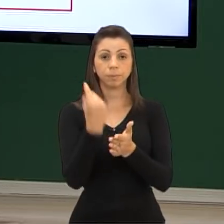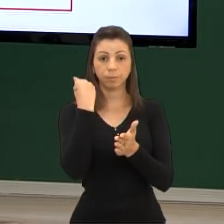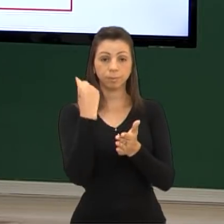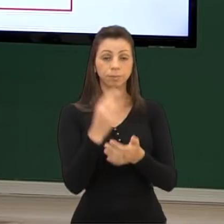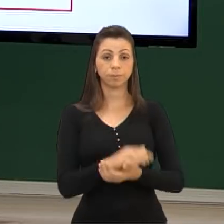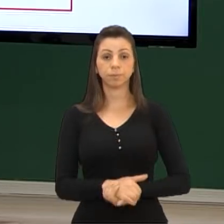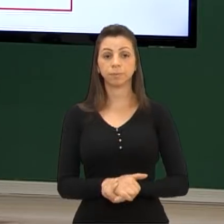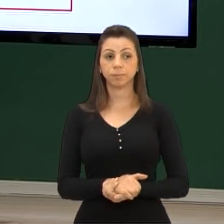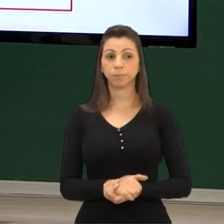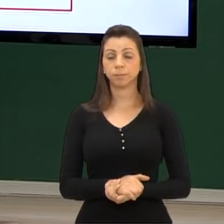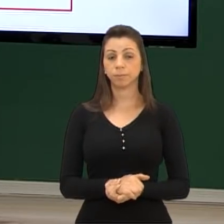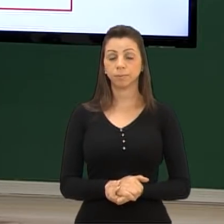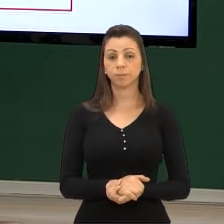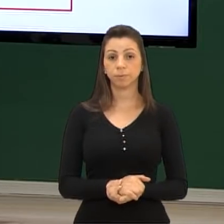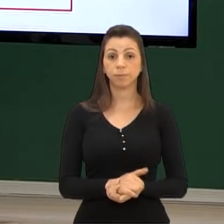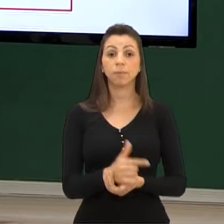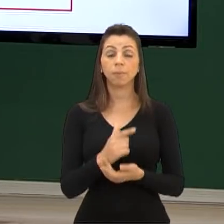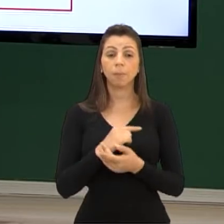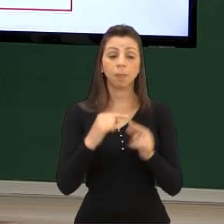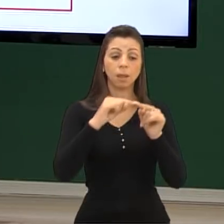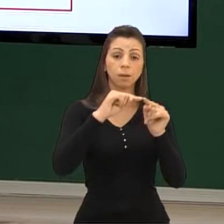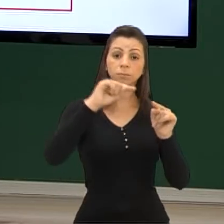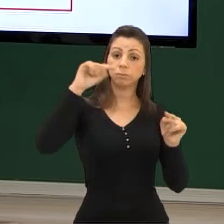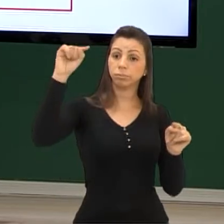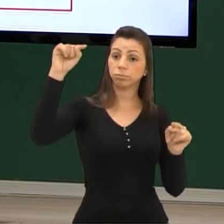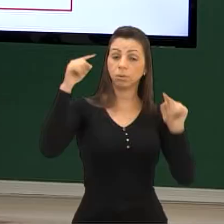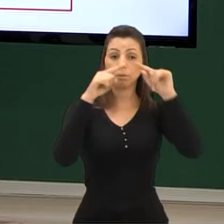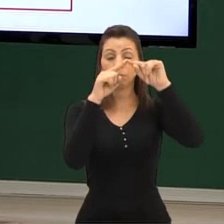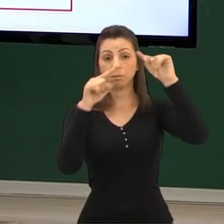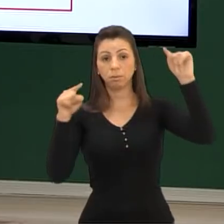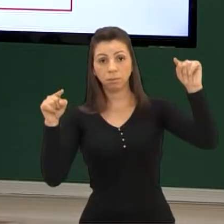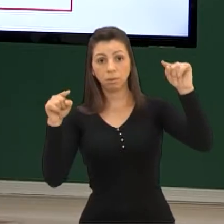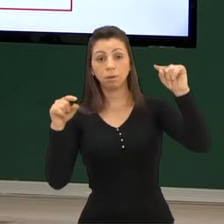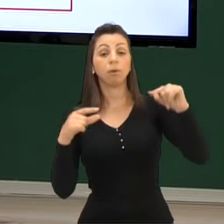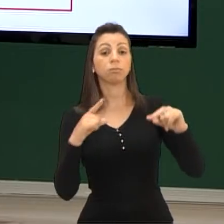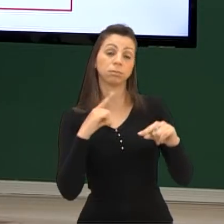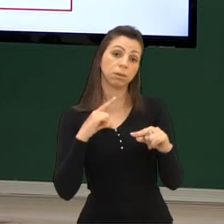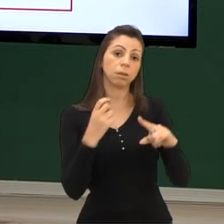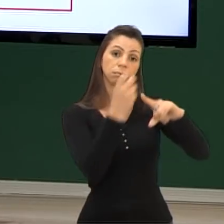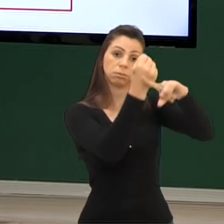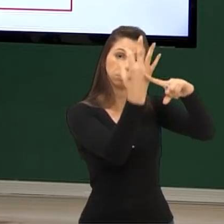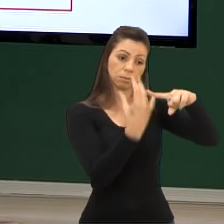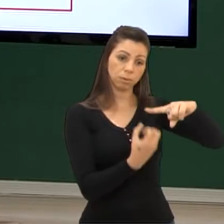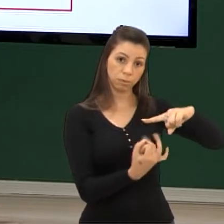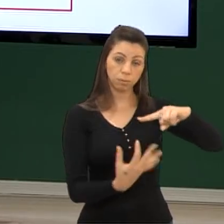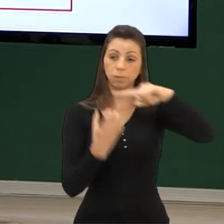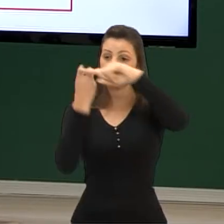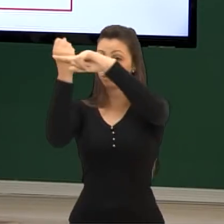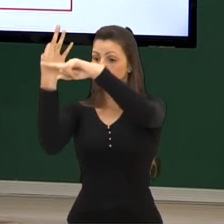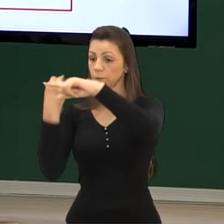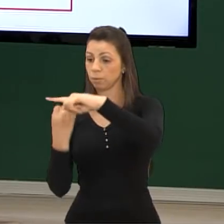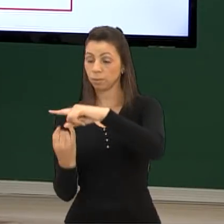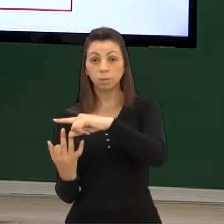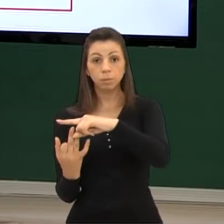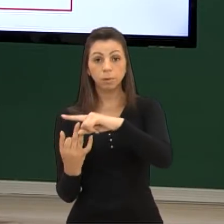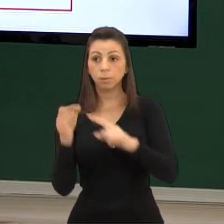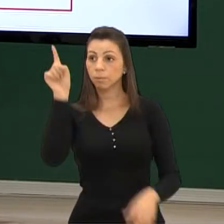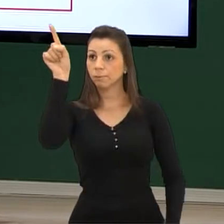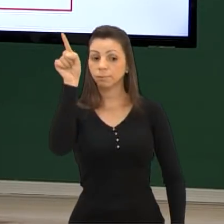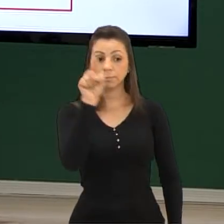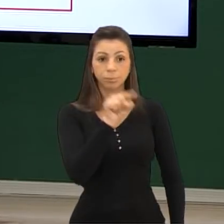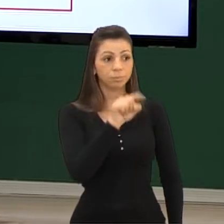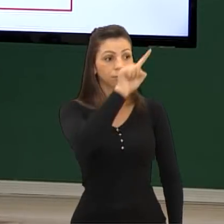que existe os extremos e os meios, você vai identificar esse